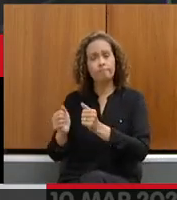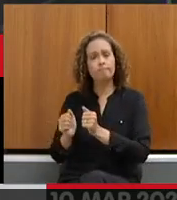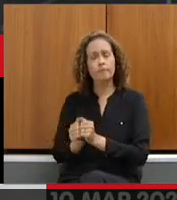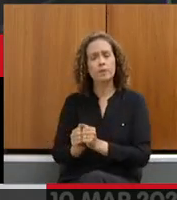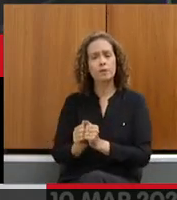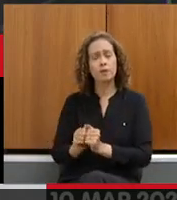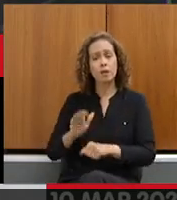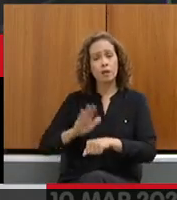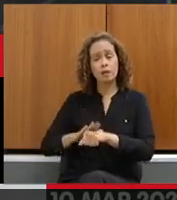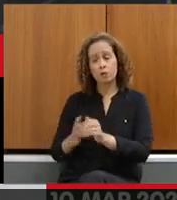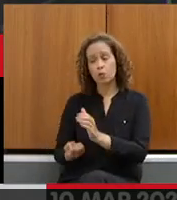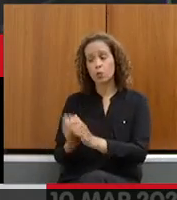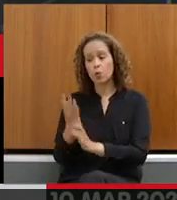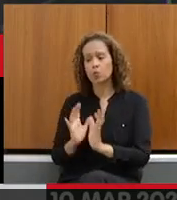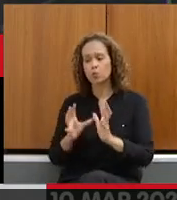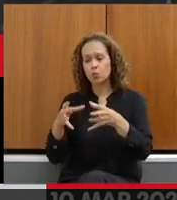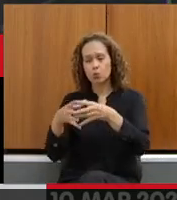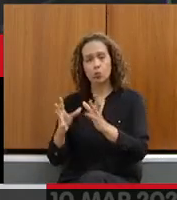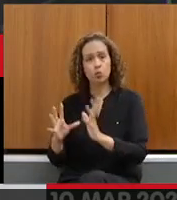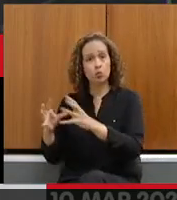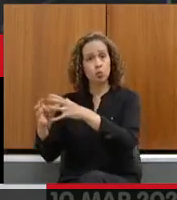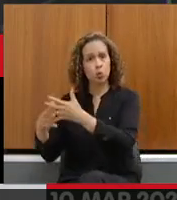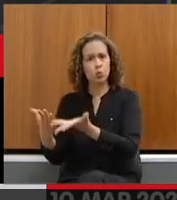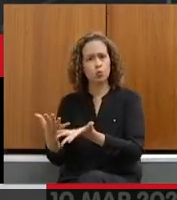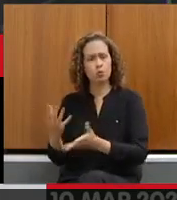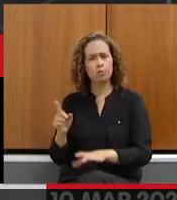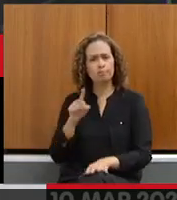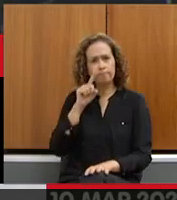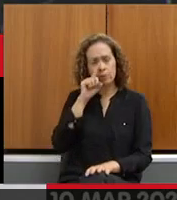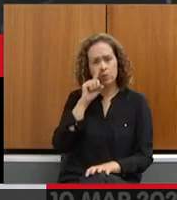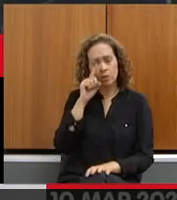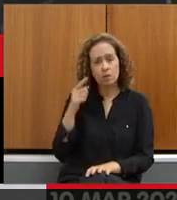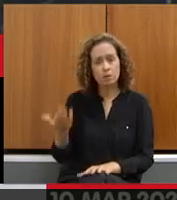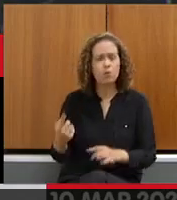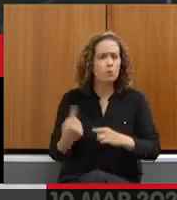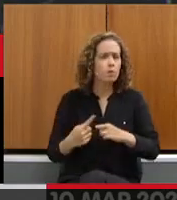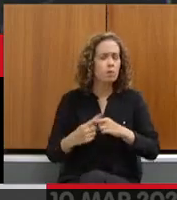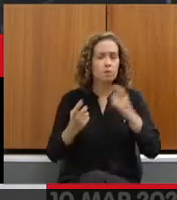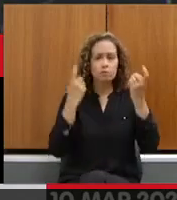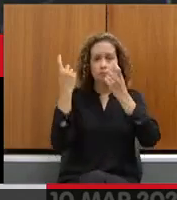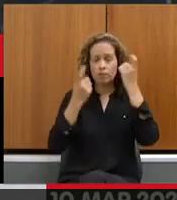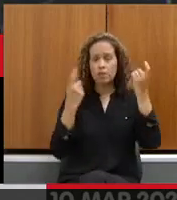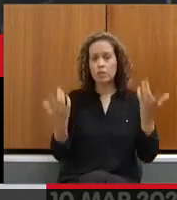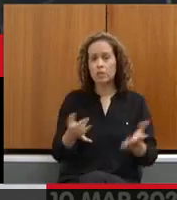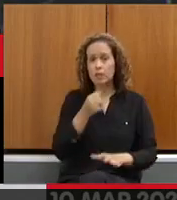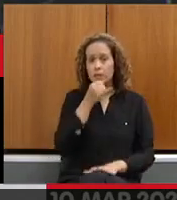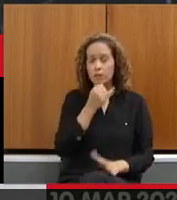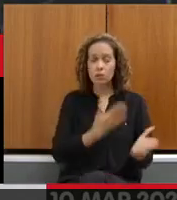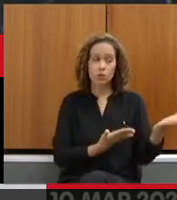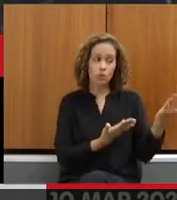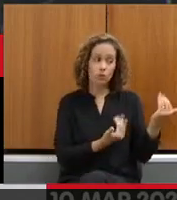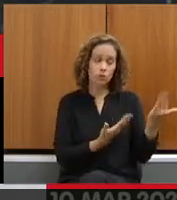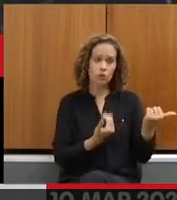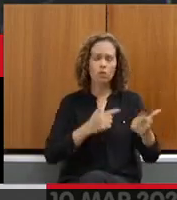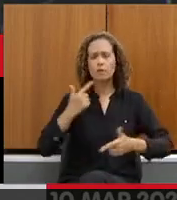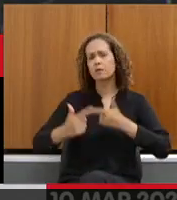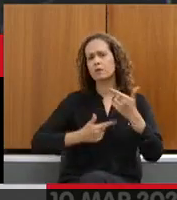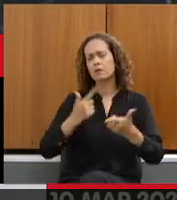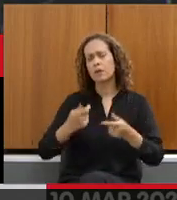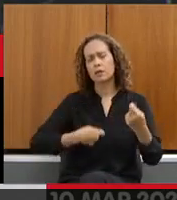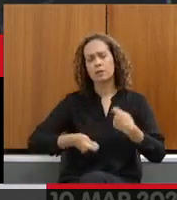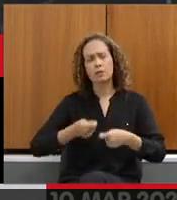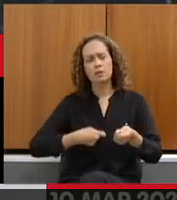grupos de risco até porque a preocupação é seguinte para um jovem vacinado que tá no trabalho administrativo